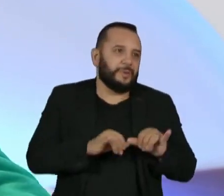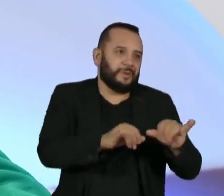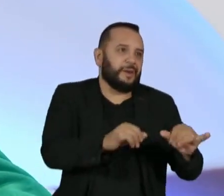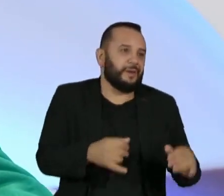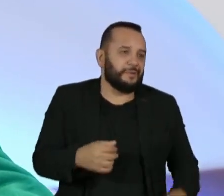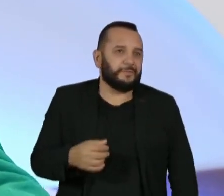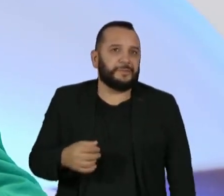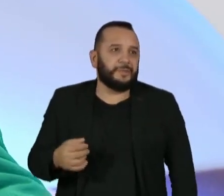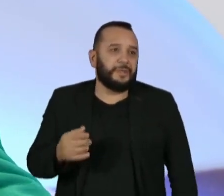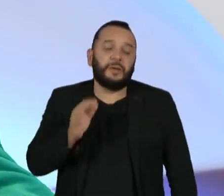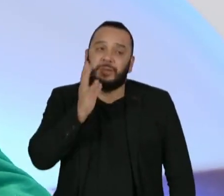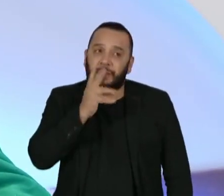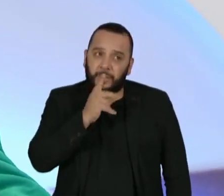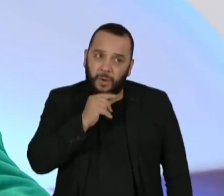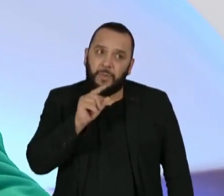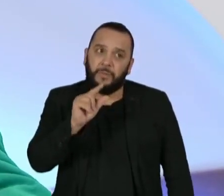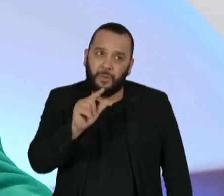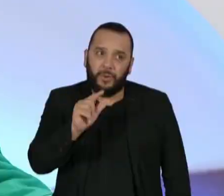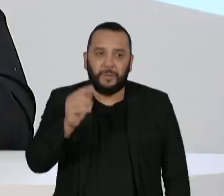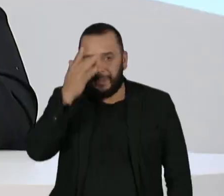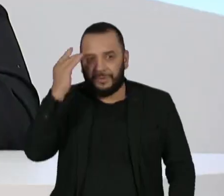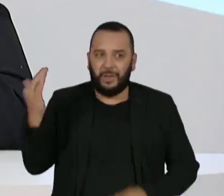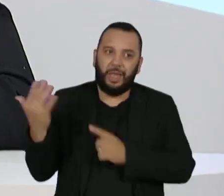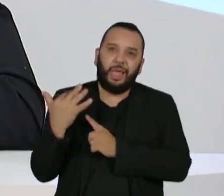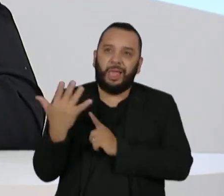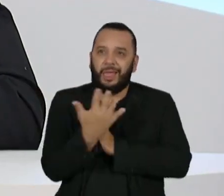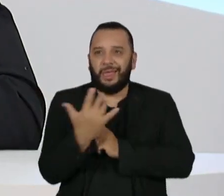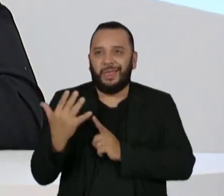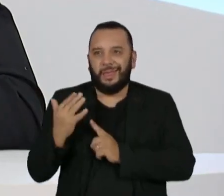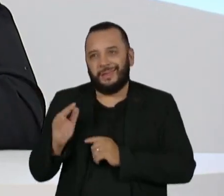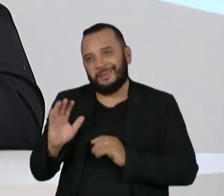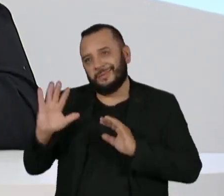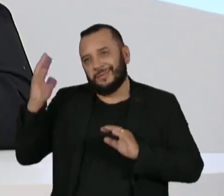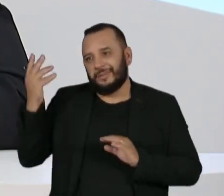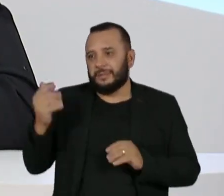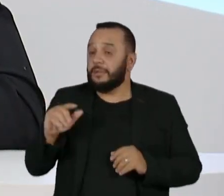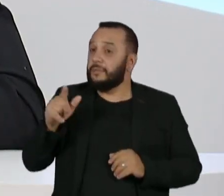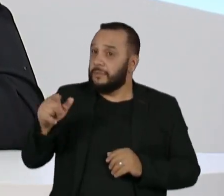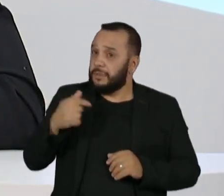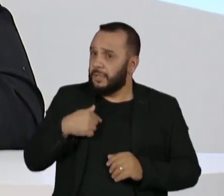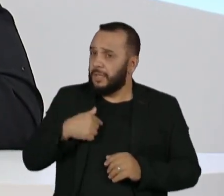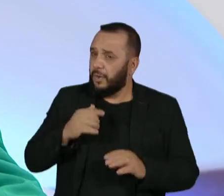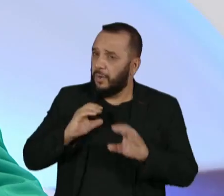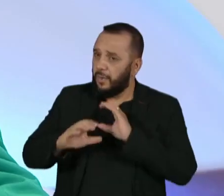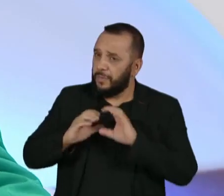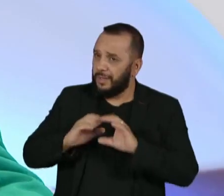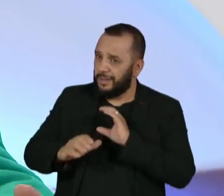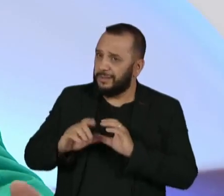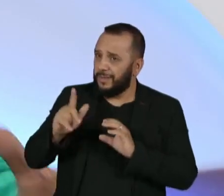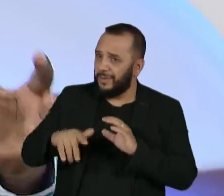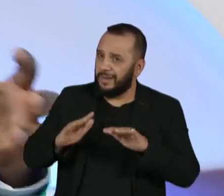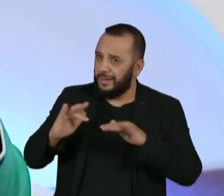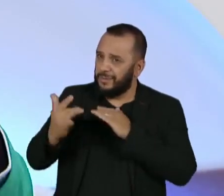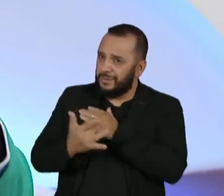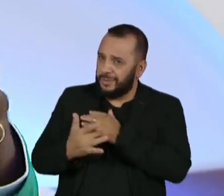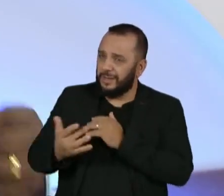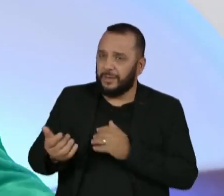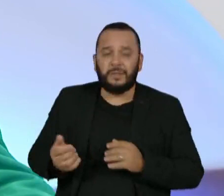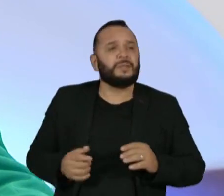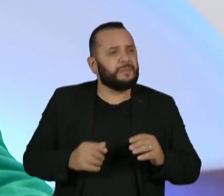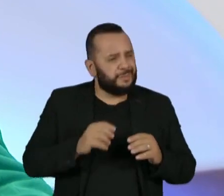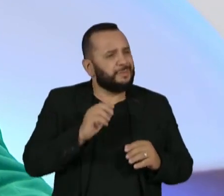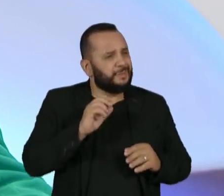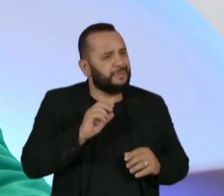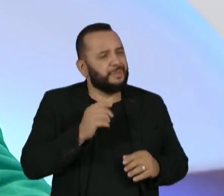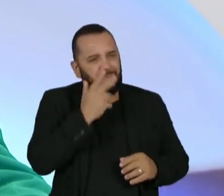só demora um pouco mais mas é talvez o seu principal canal então com seus fãs por exemplo na rede social tornou todo mundo muito